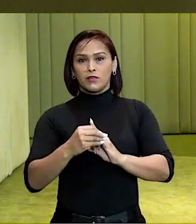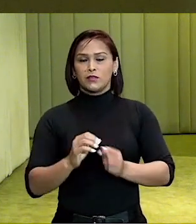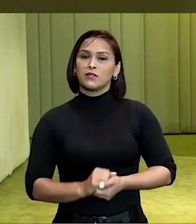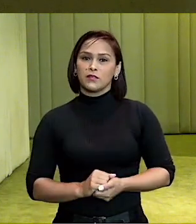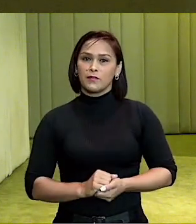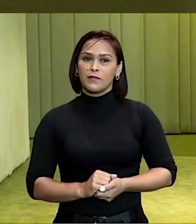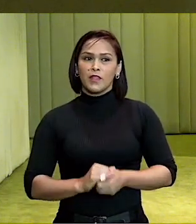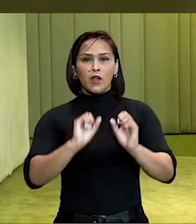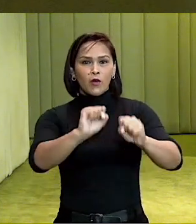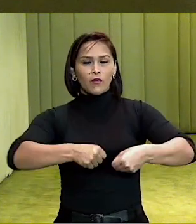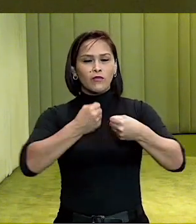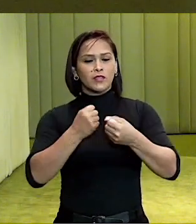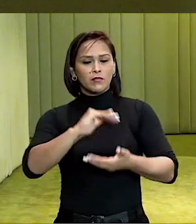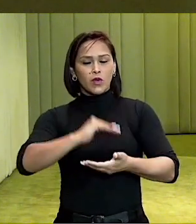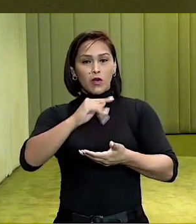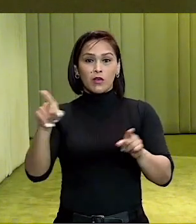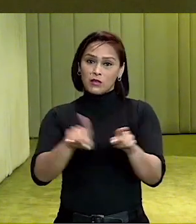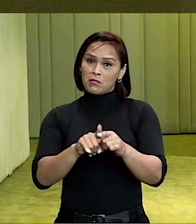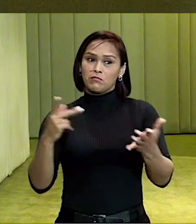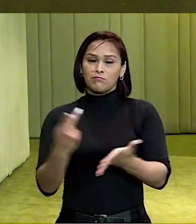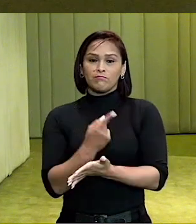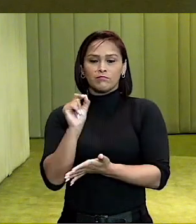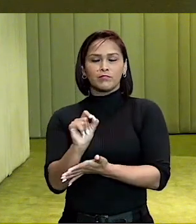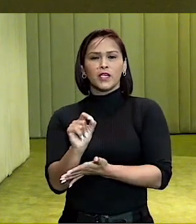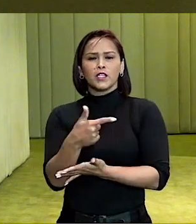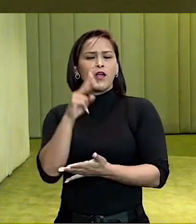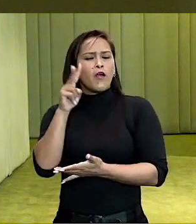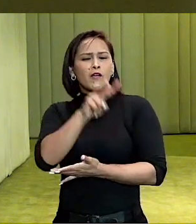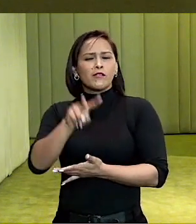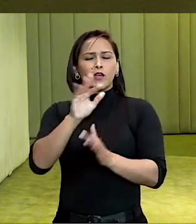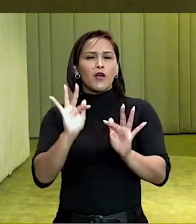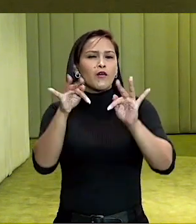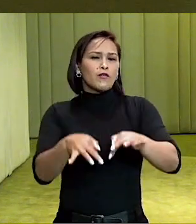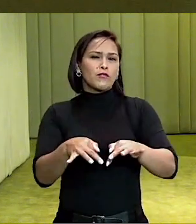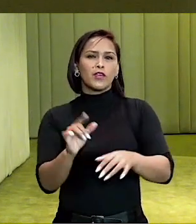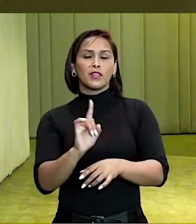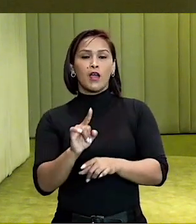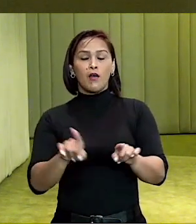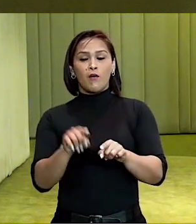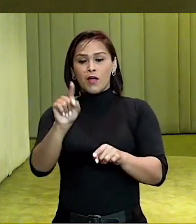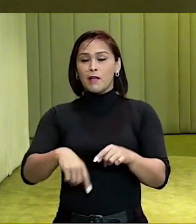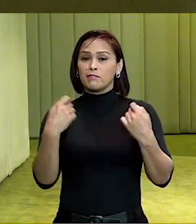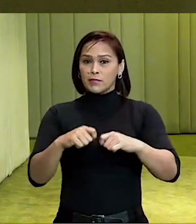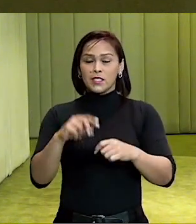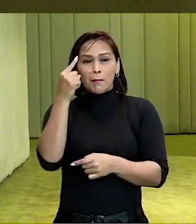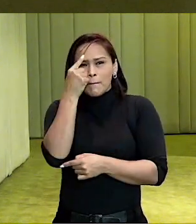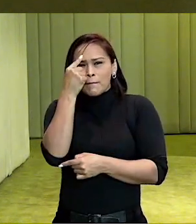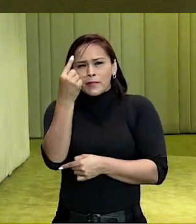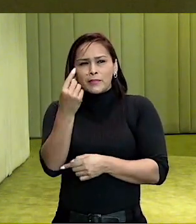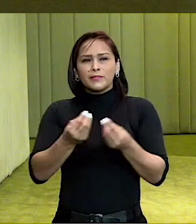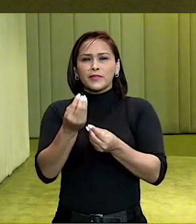O fortalecimento do bloco, entretanto, não deve ser visto como um fim em si mesmo. É preciso pensá-lo